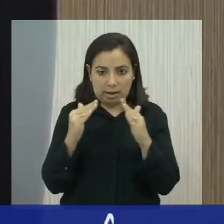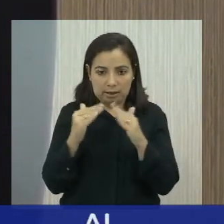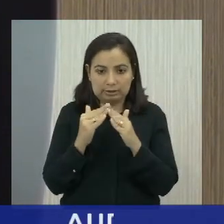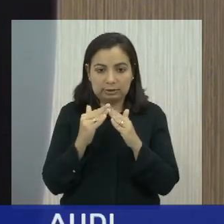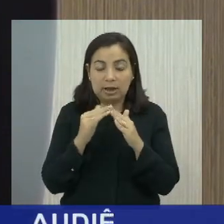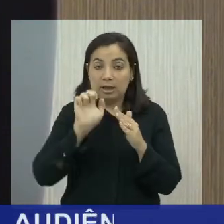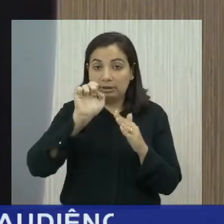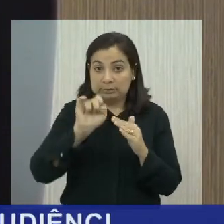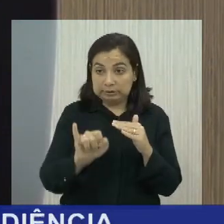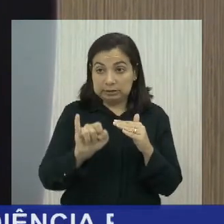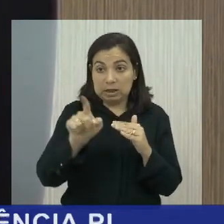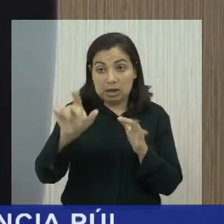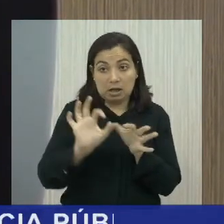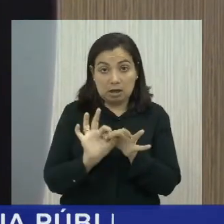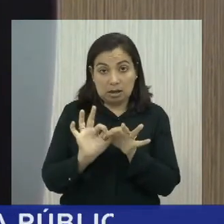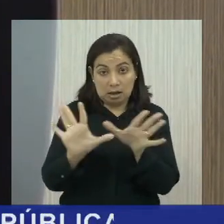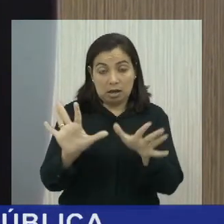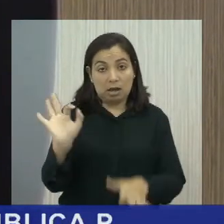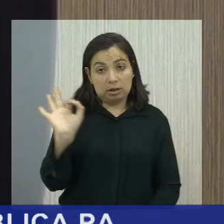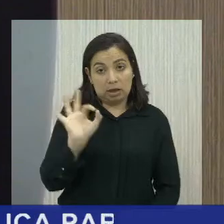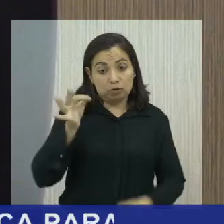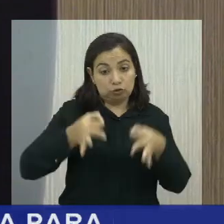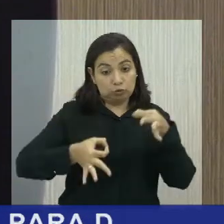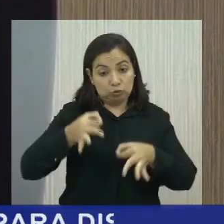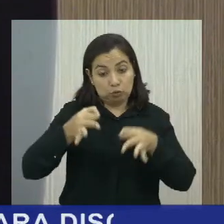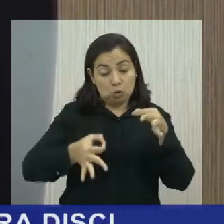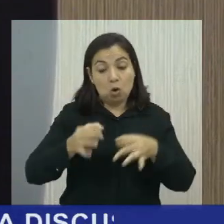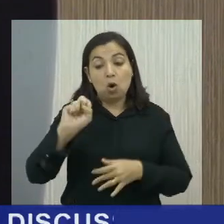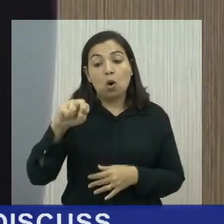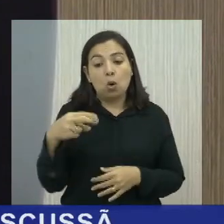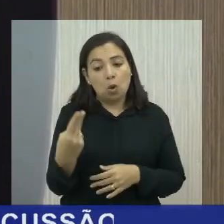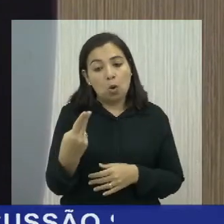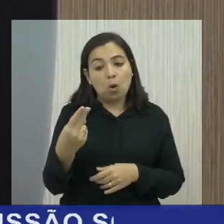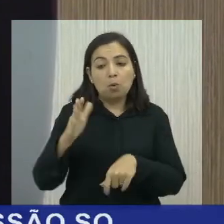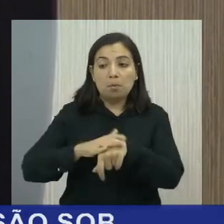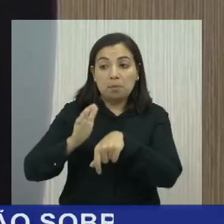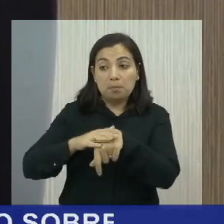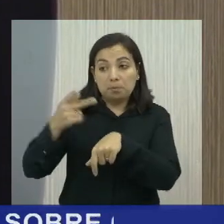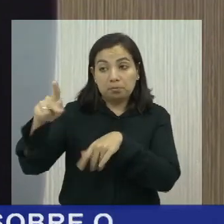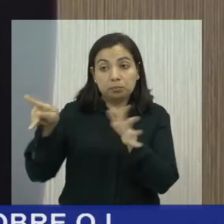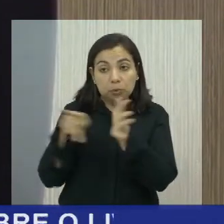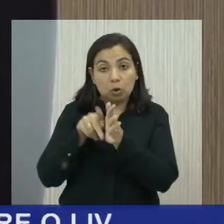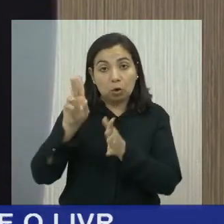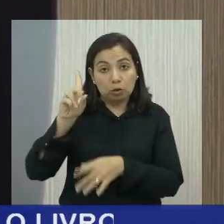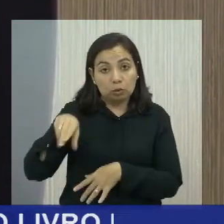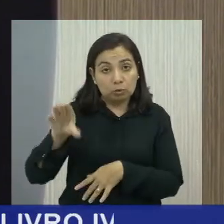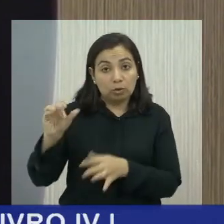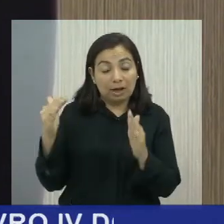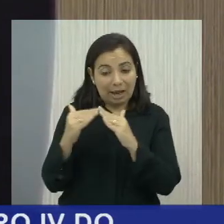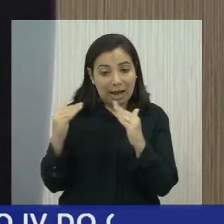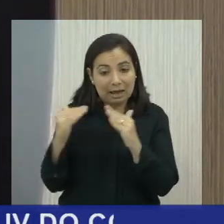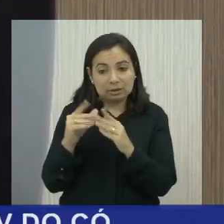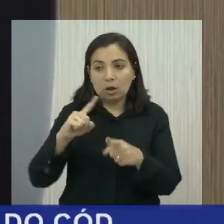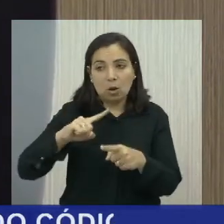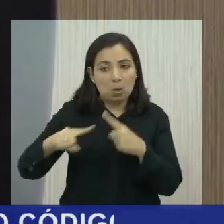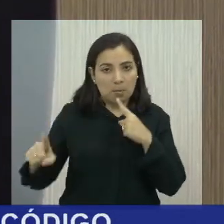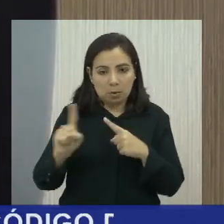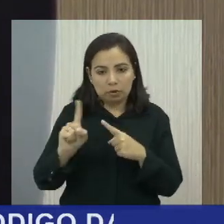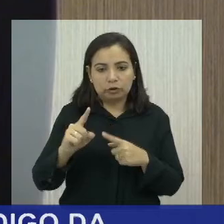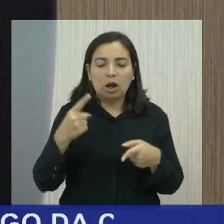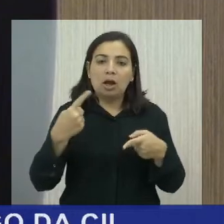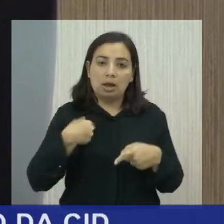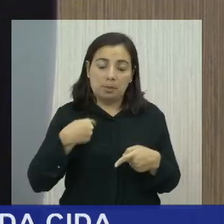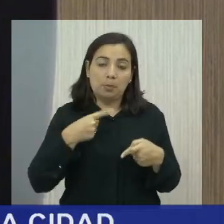sem autorização judicial ou permissão do residente. Eu estou falando isso porque tem